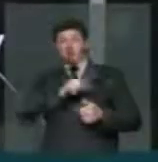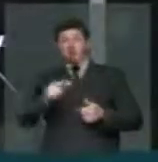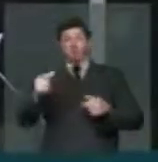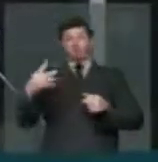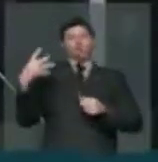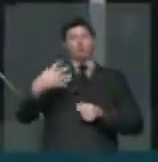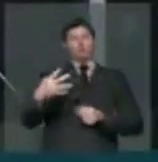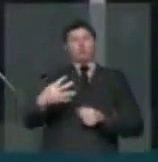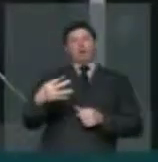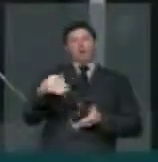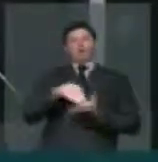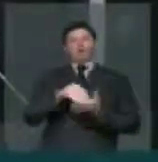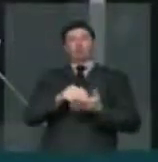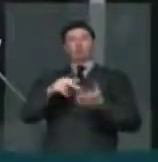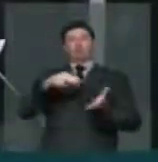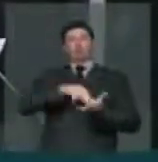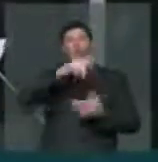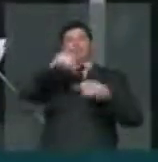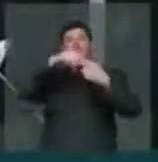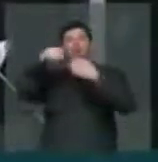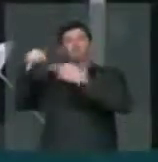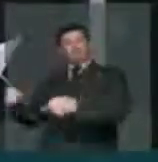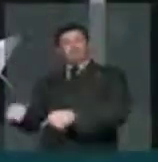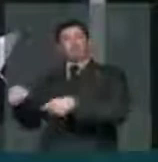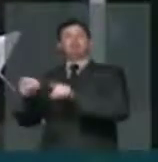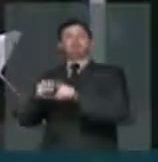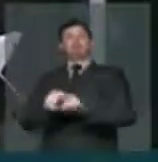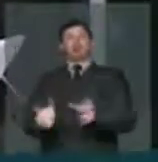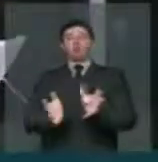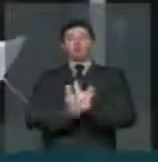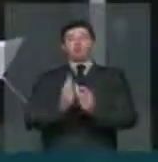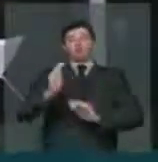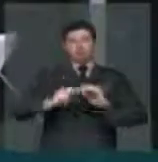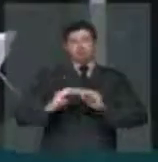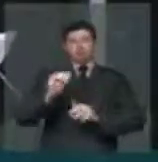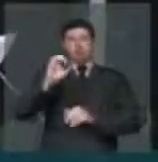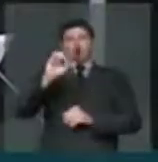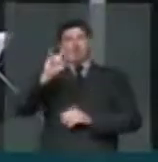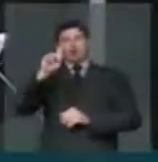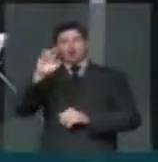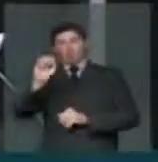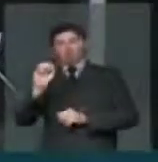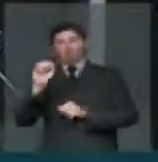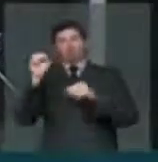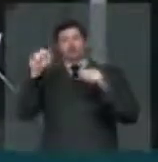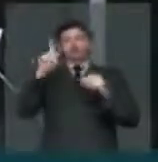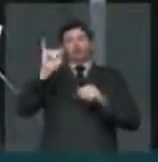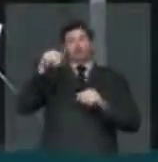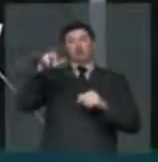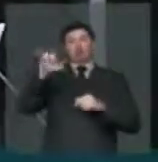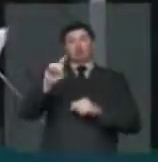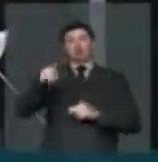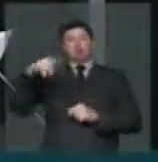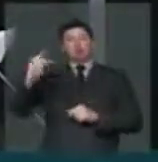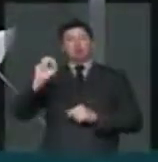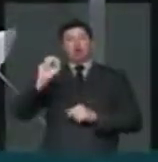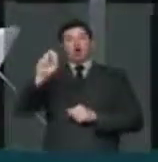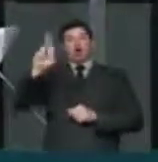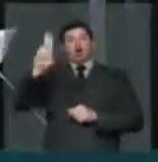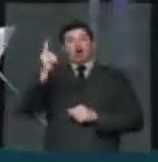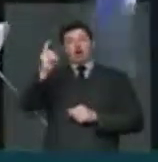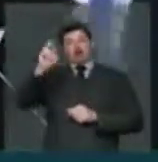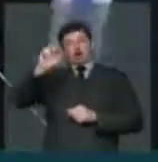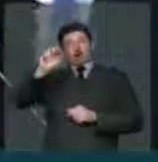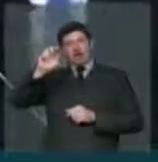o 4º lugar no salto e o 3º por equipes. No mesmo ano, no Campeonato Mundial de Anaheim, que classificou